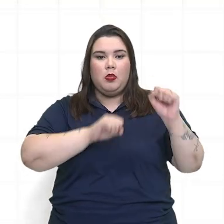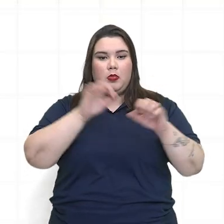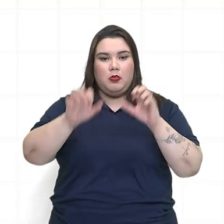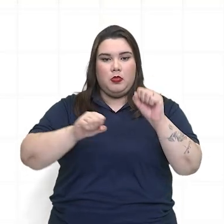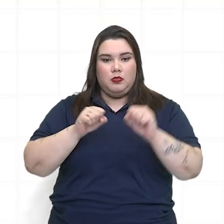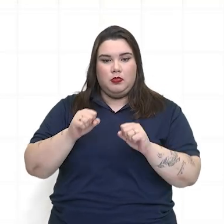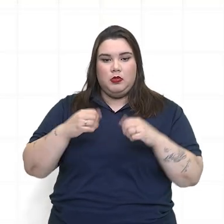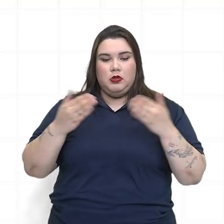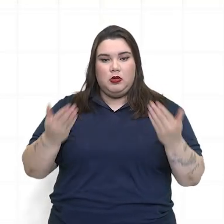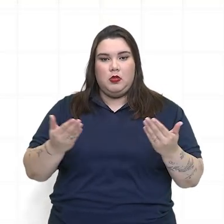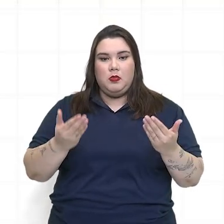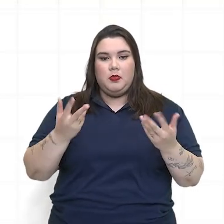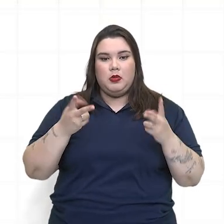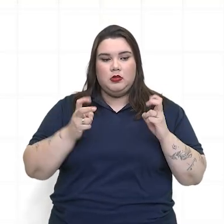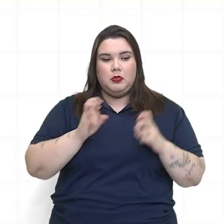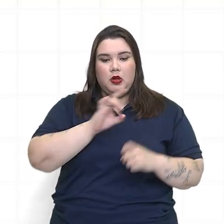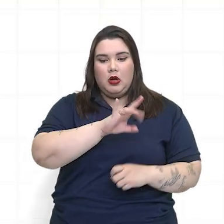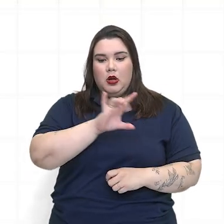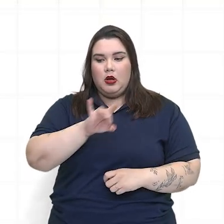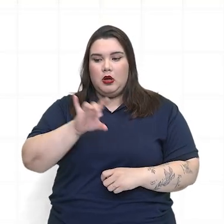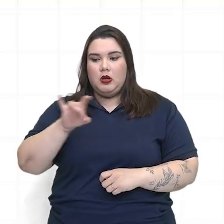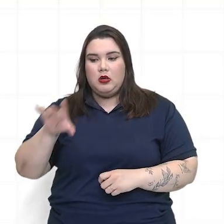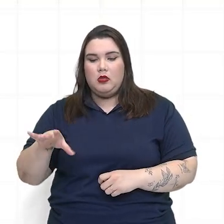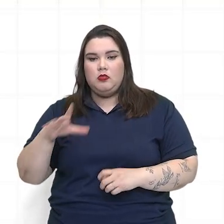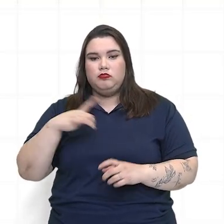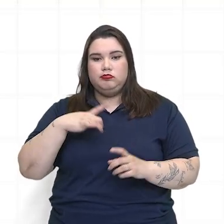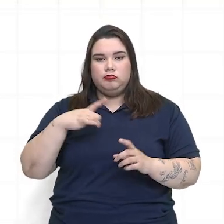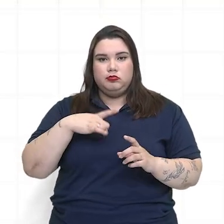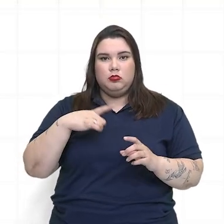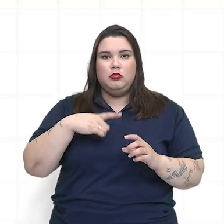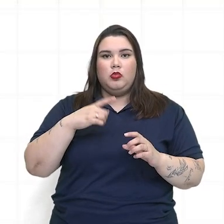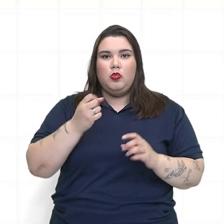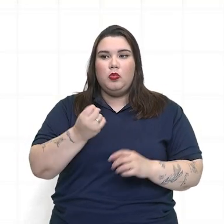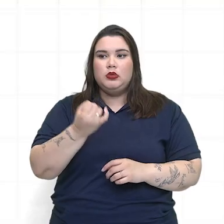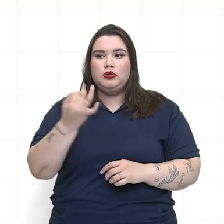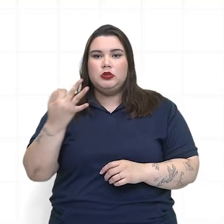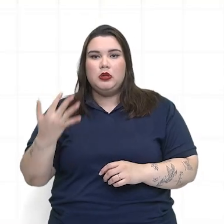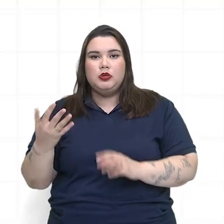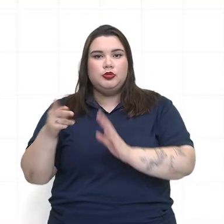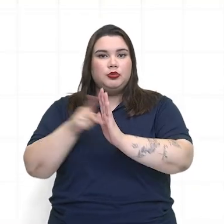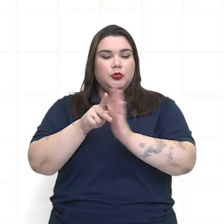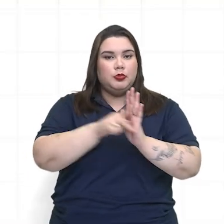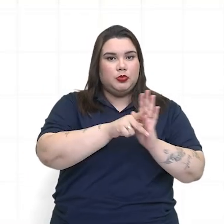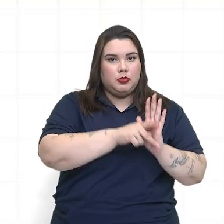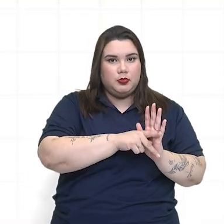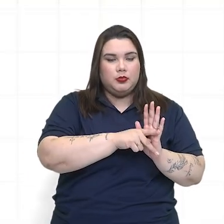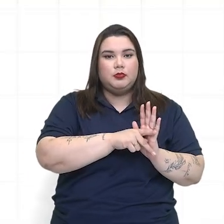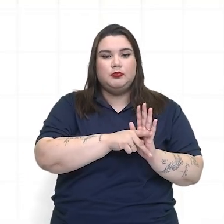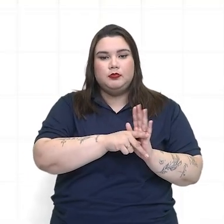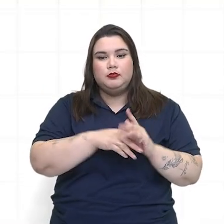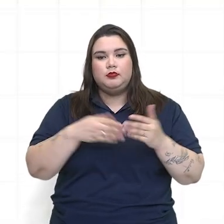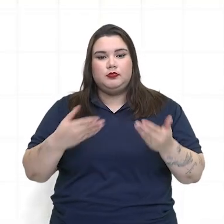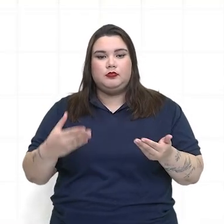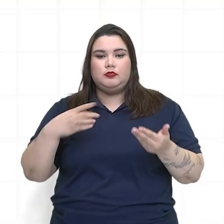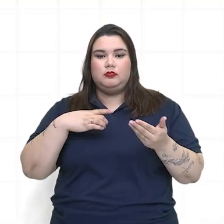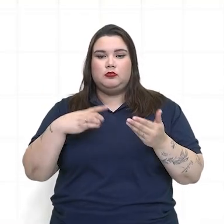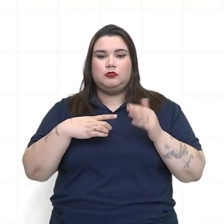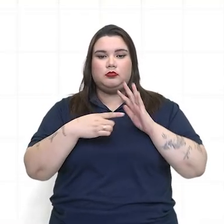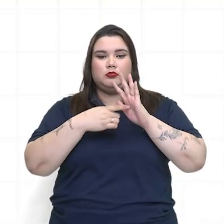cada personagem possui a sua própria coluna, certo? E temos